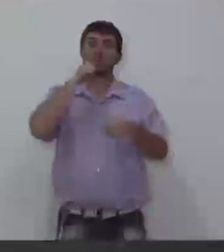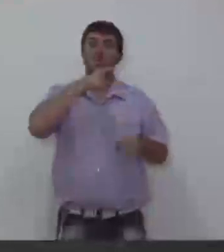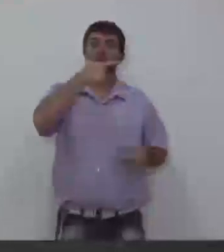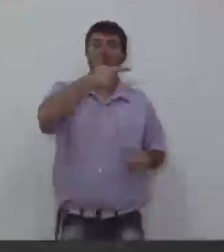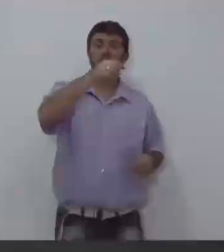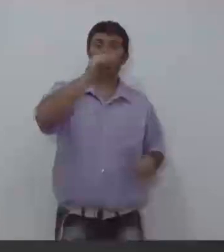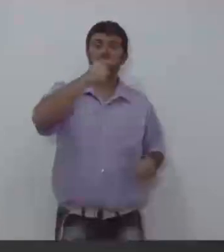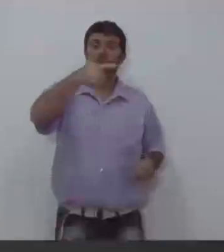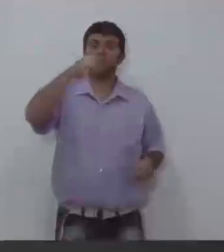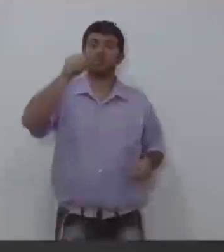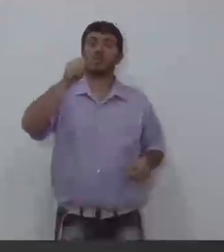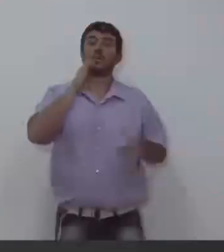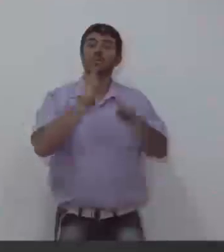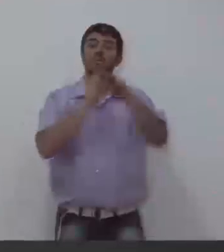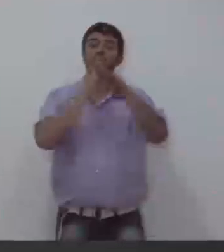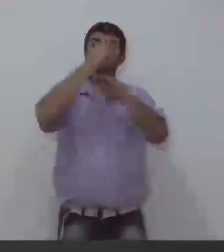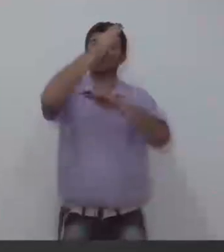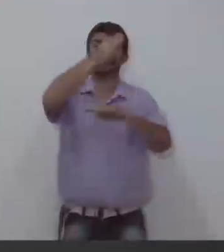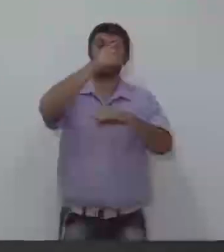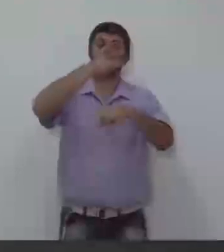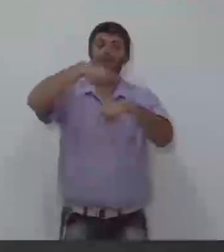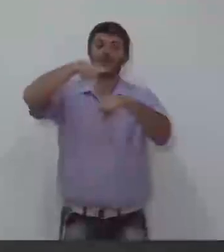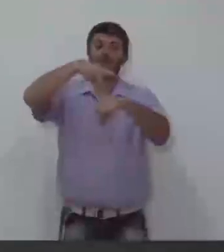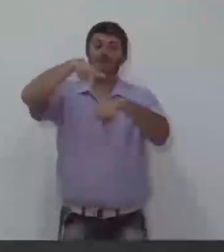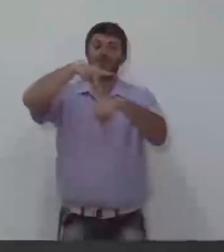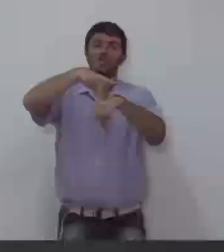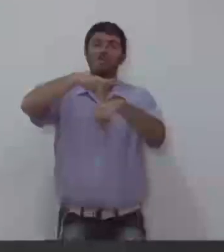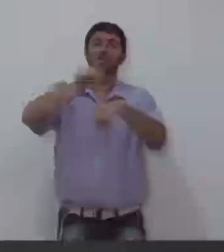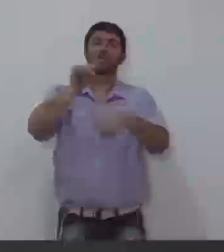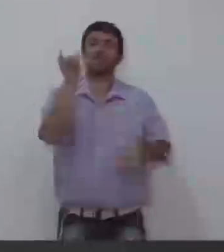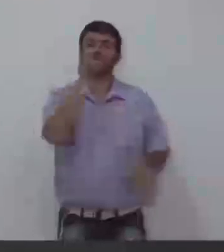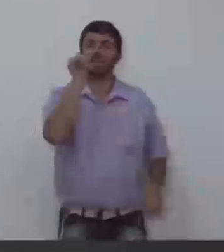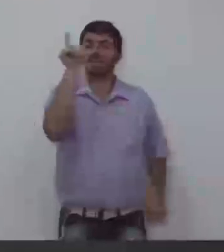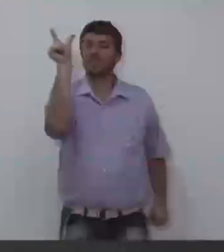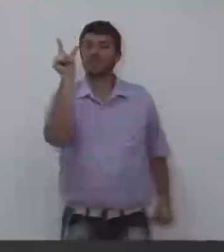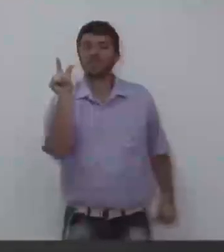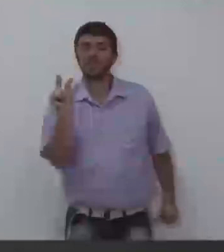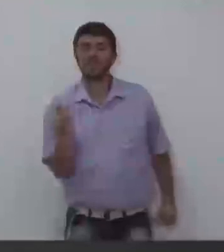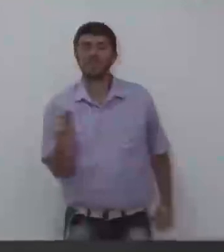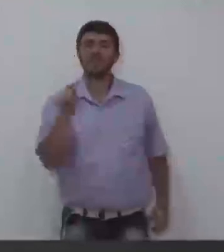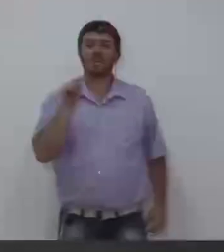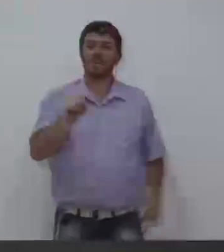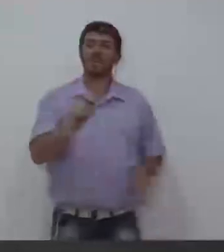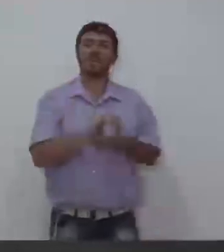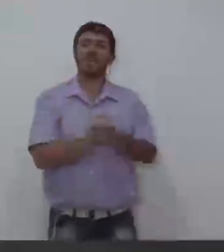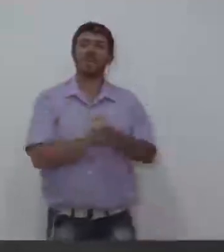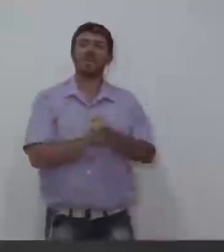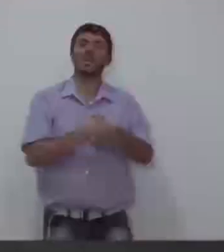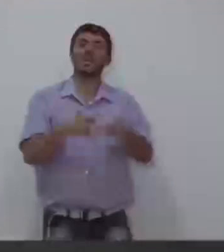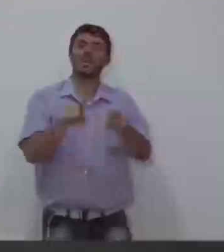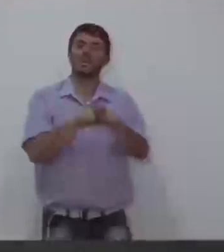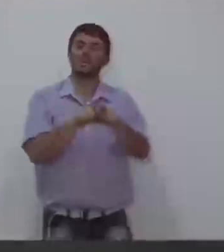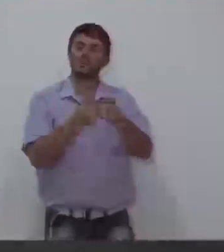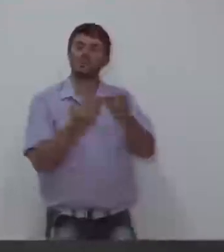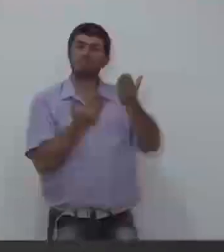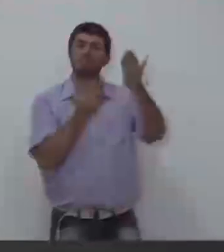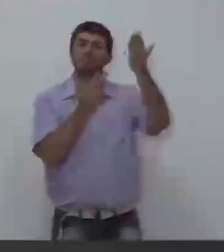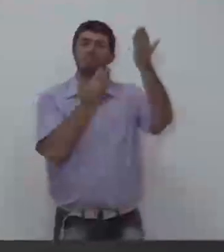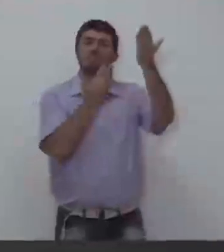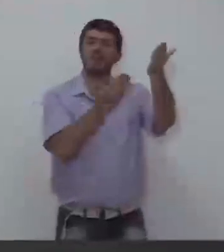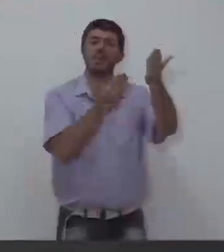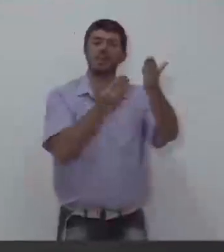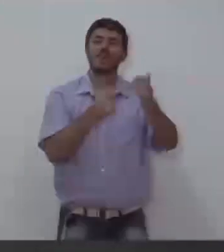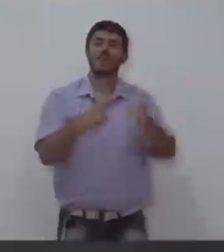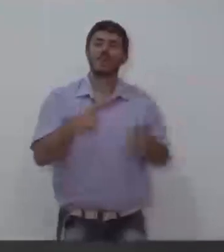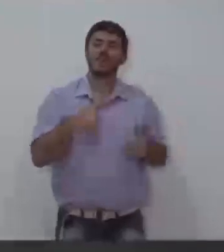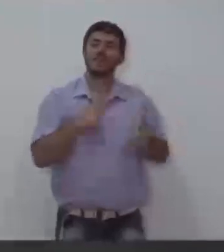do deliberado das Casas de Lei, será a ciência, a professora e coreógrafa do Centro Cultural Lili Rossetti, aos incríveis